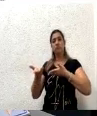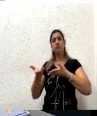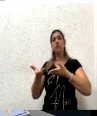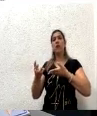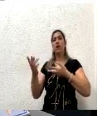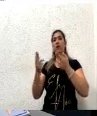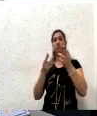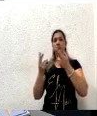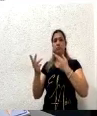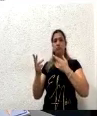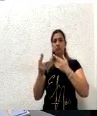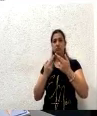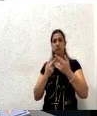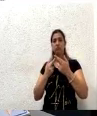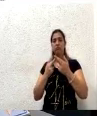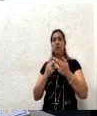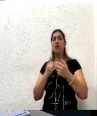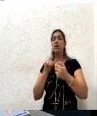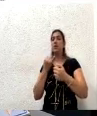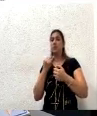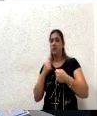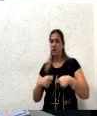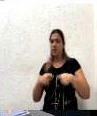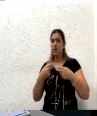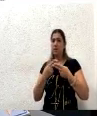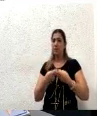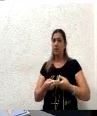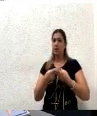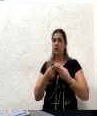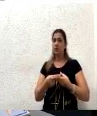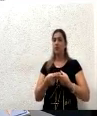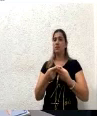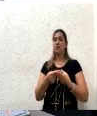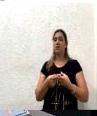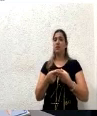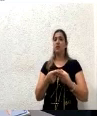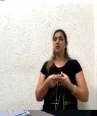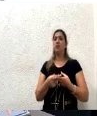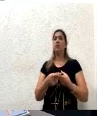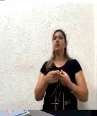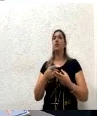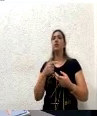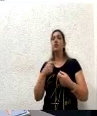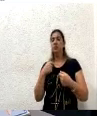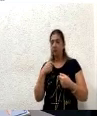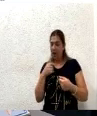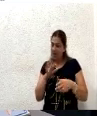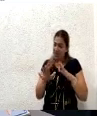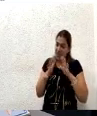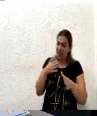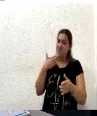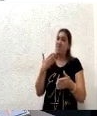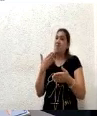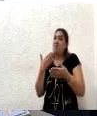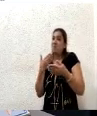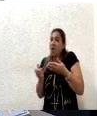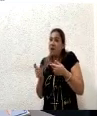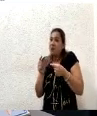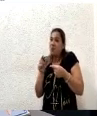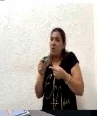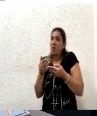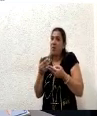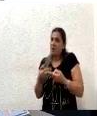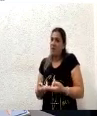resolve. Se não é com paciência, a gente vai tentando, com um pouquinho de falta de paciência, a gente segue. Do mais,